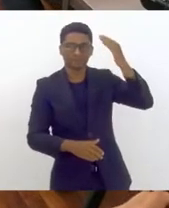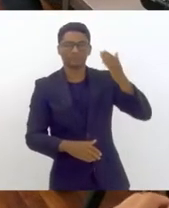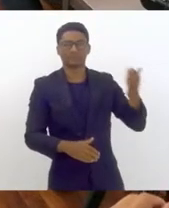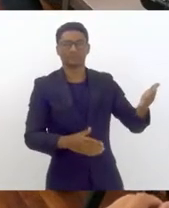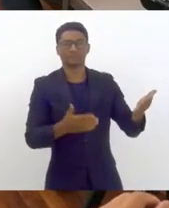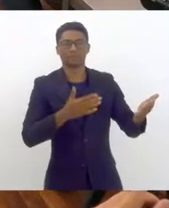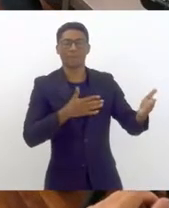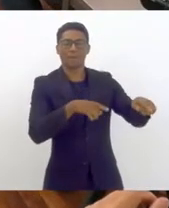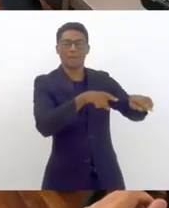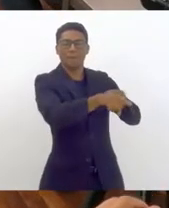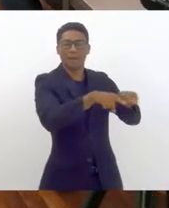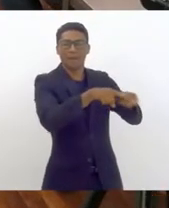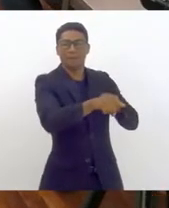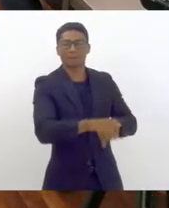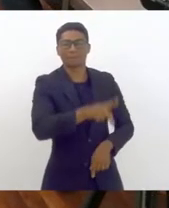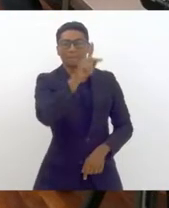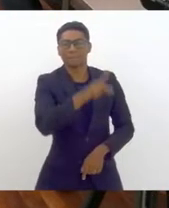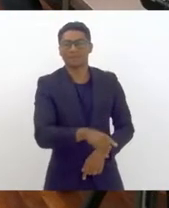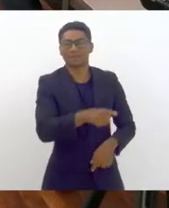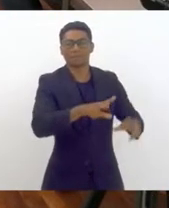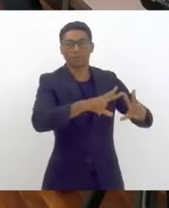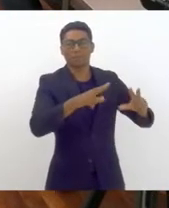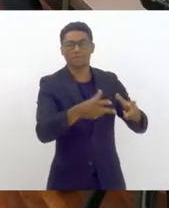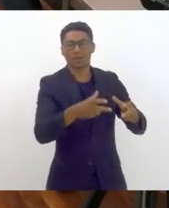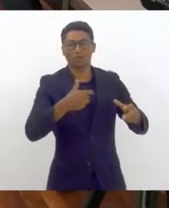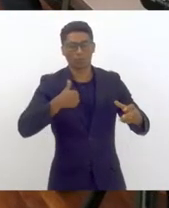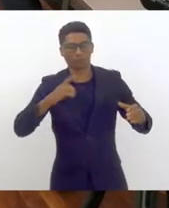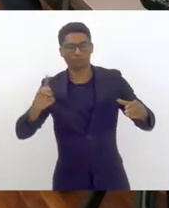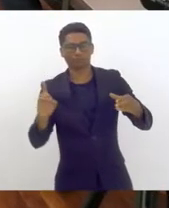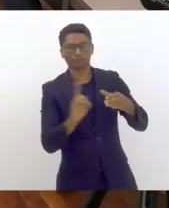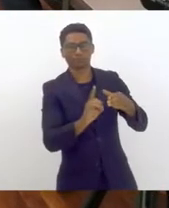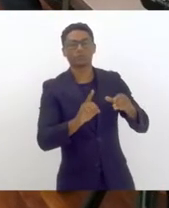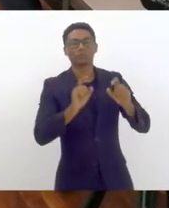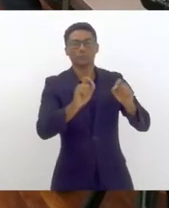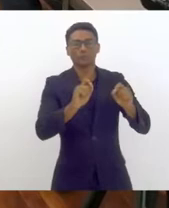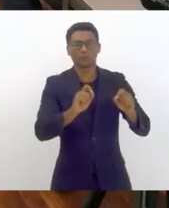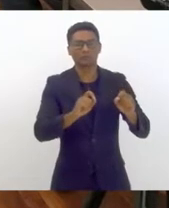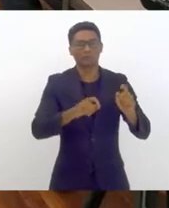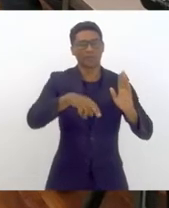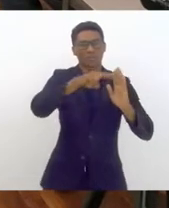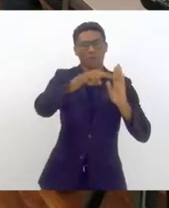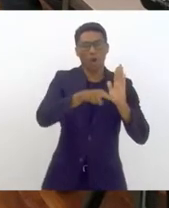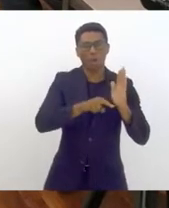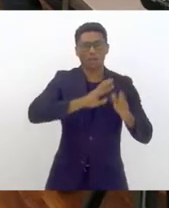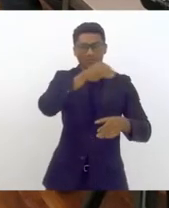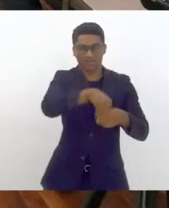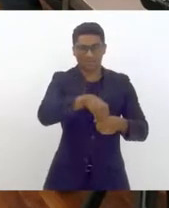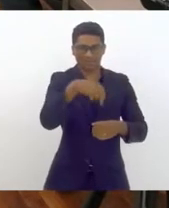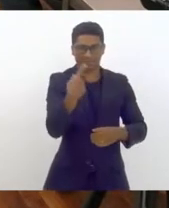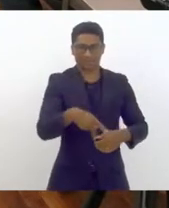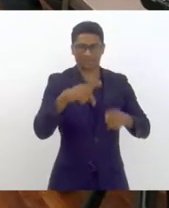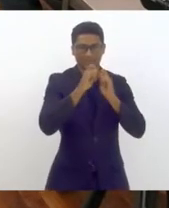irmão, presidente da comissão que eu me orgulho muito de fazer parte, Normas Internas deputado